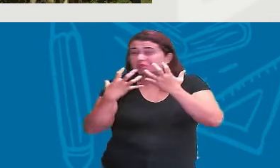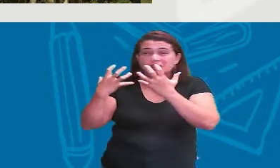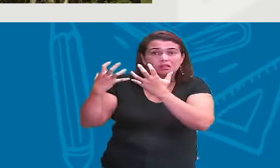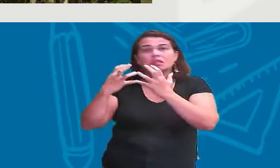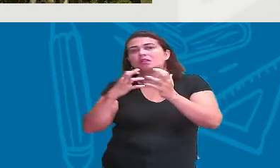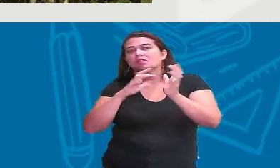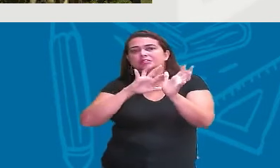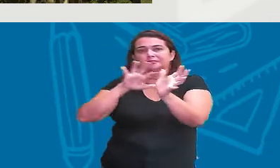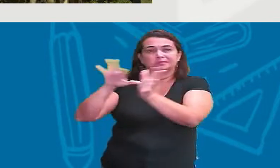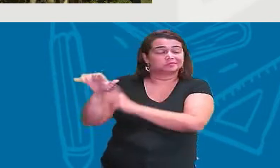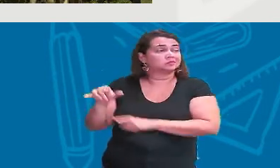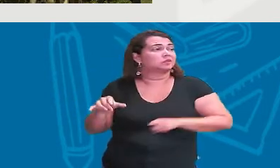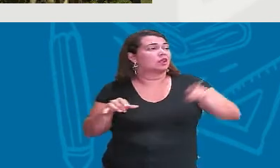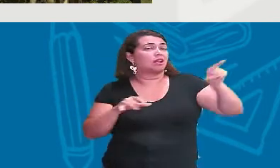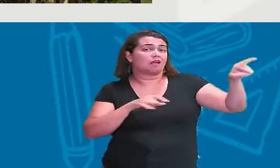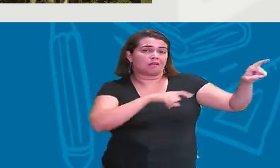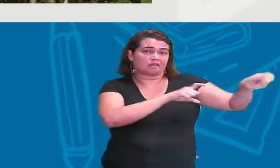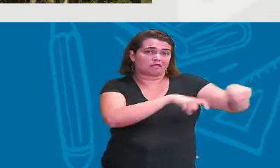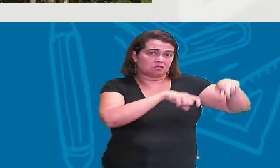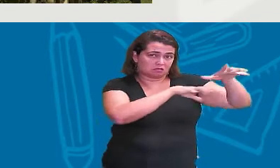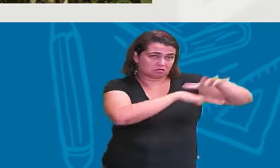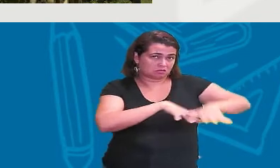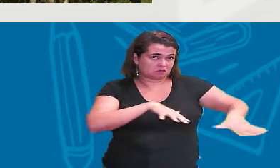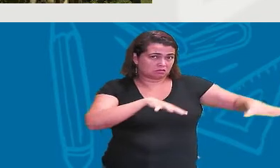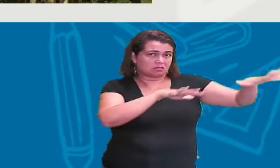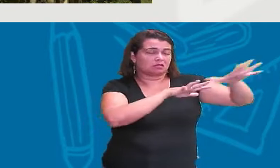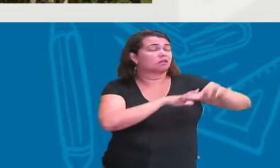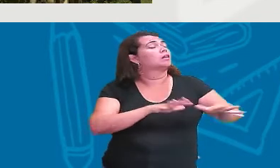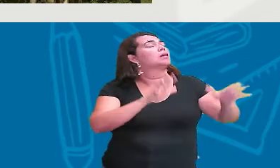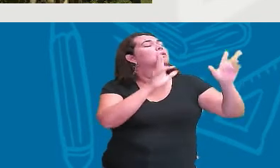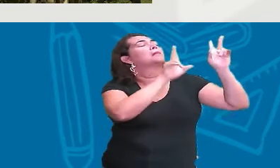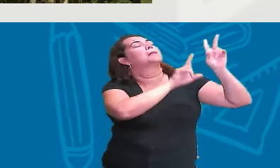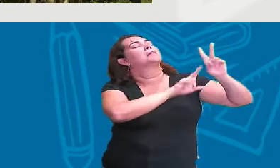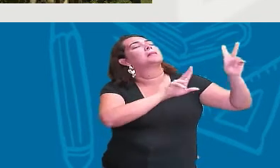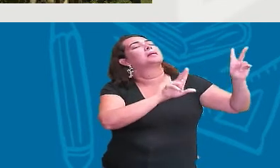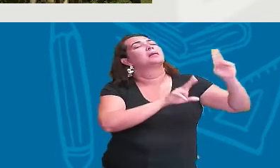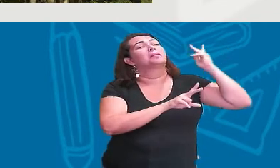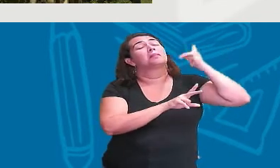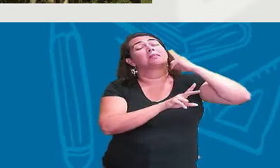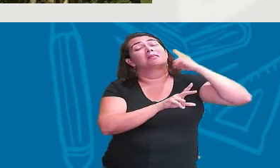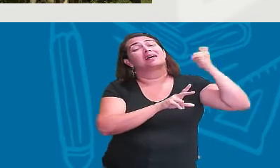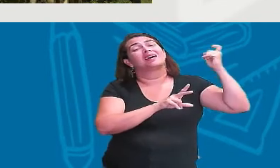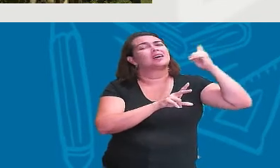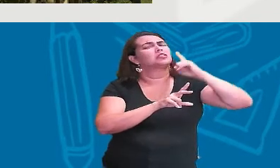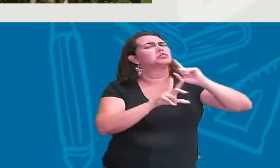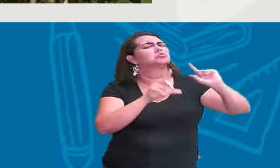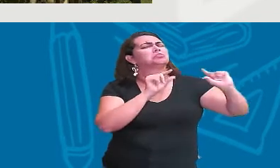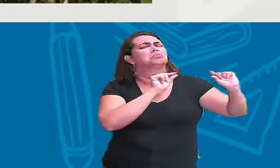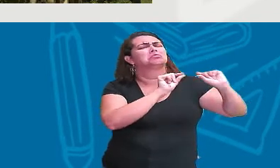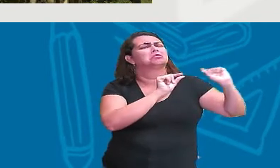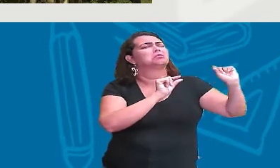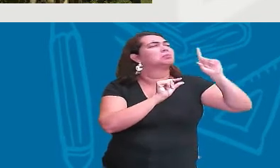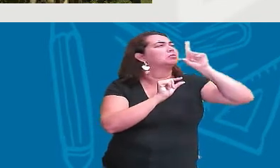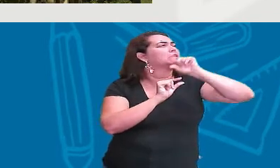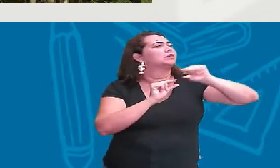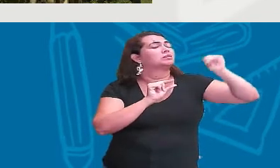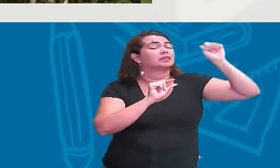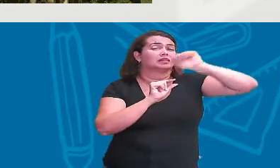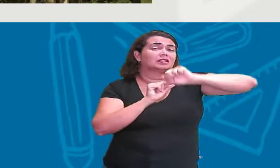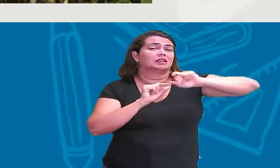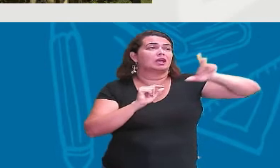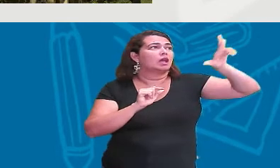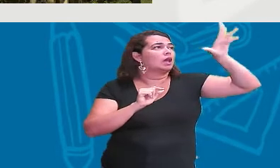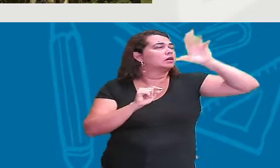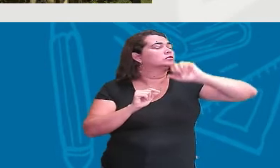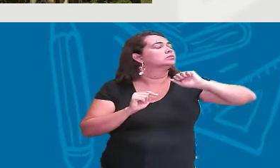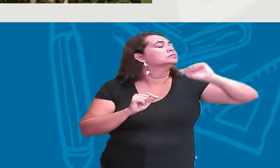zona rural é aquela tranquilidade, nem barulho você ouve. É aquela tranquilidade. O ar é mais puro também